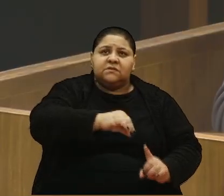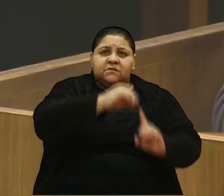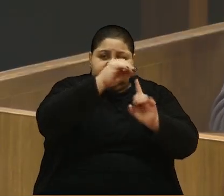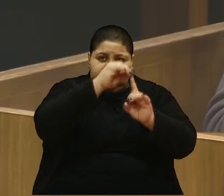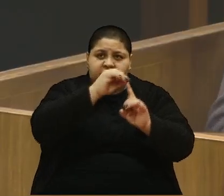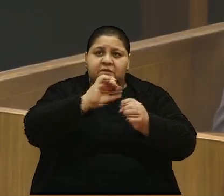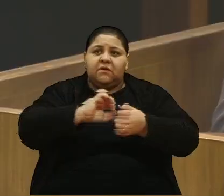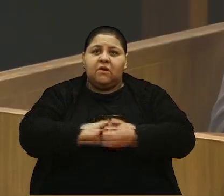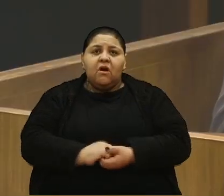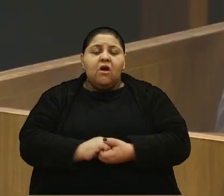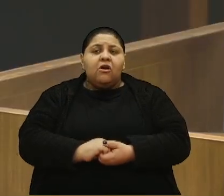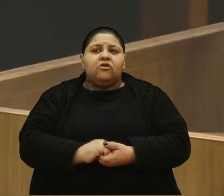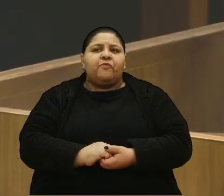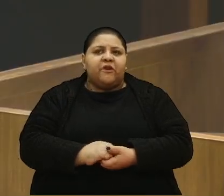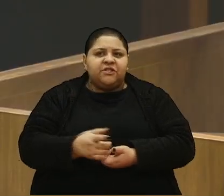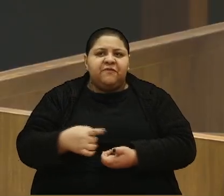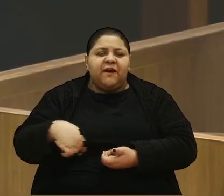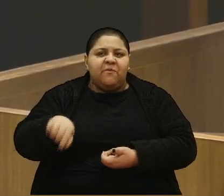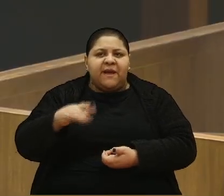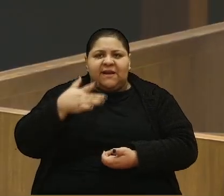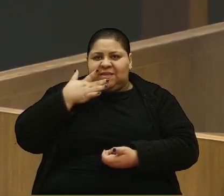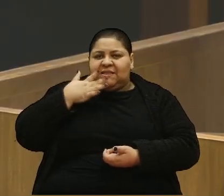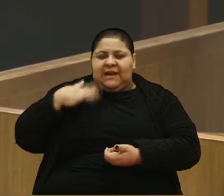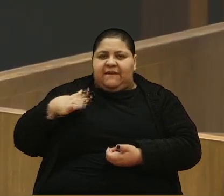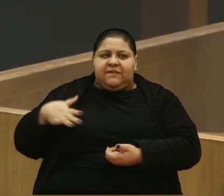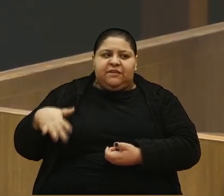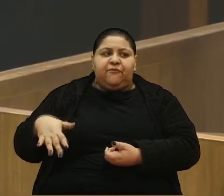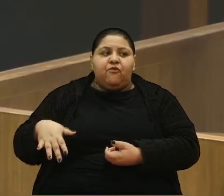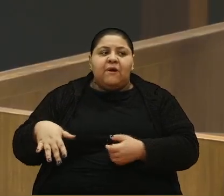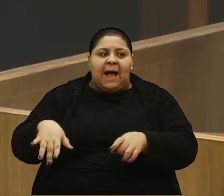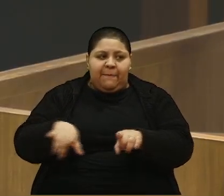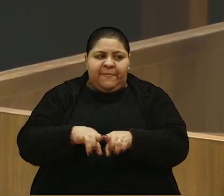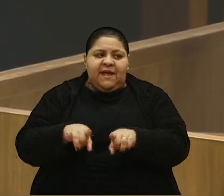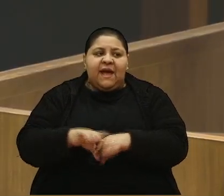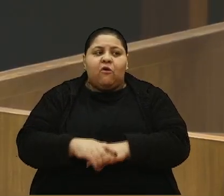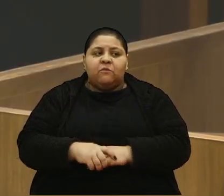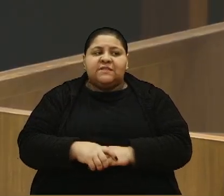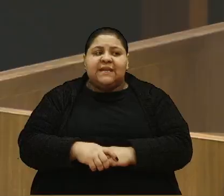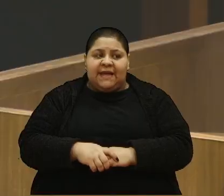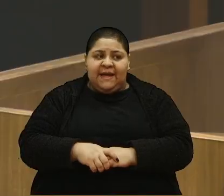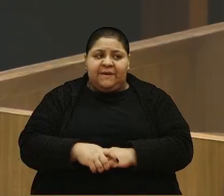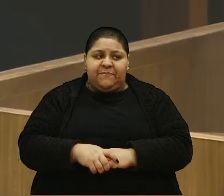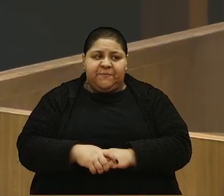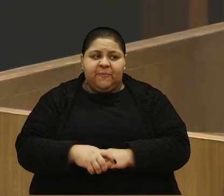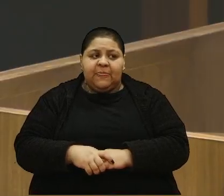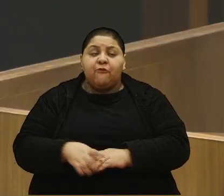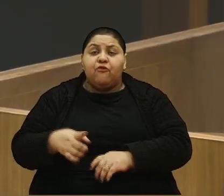prioridades para as crianças que têm uma moradia